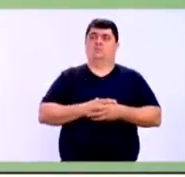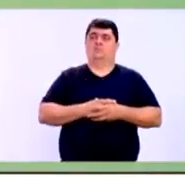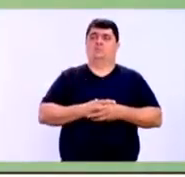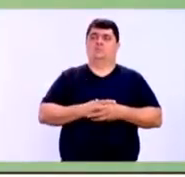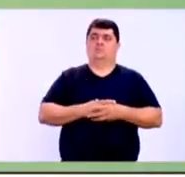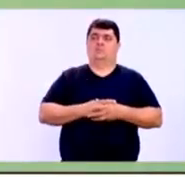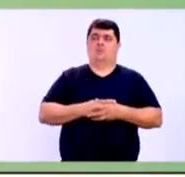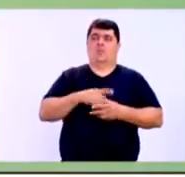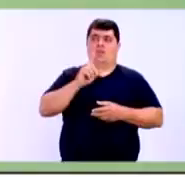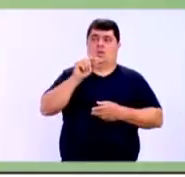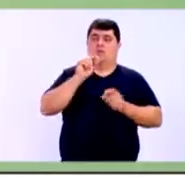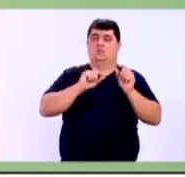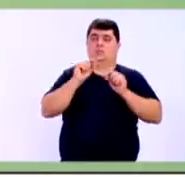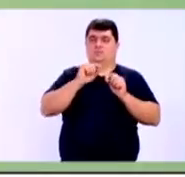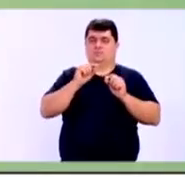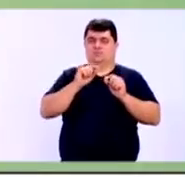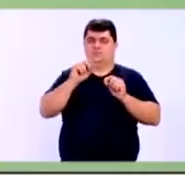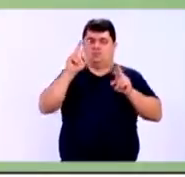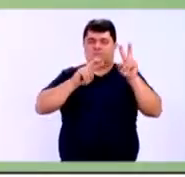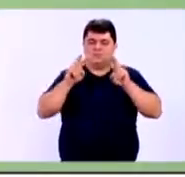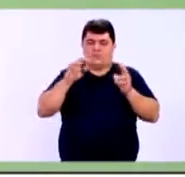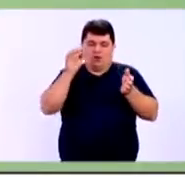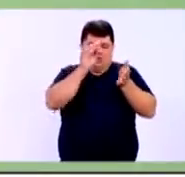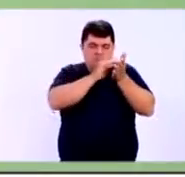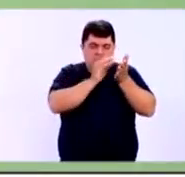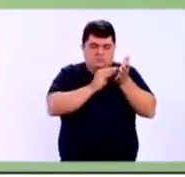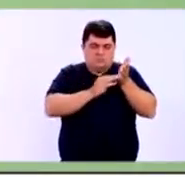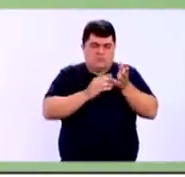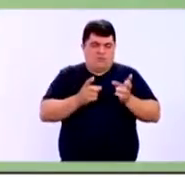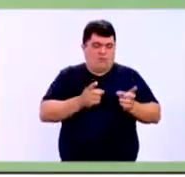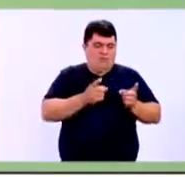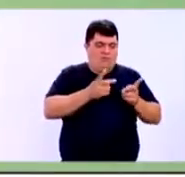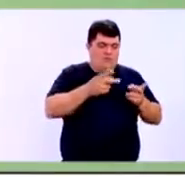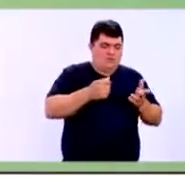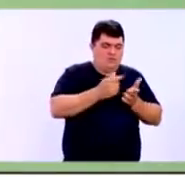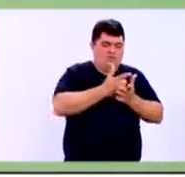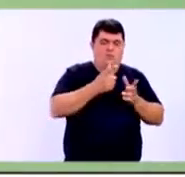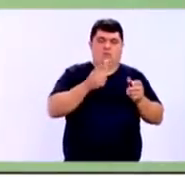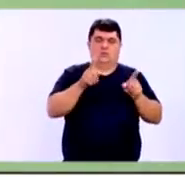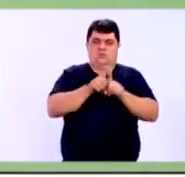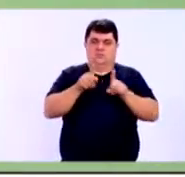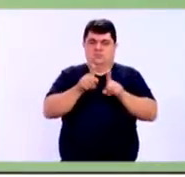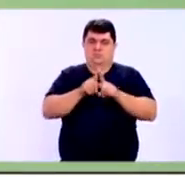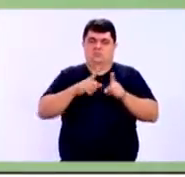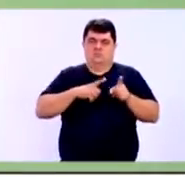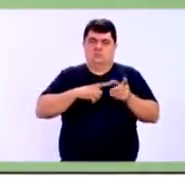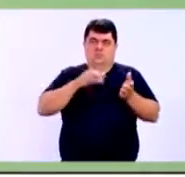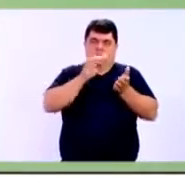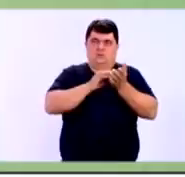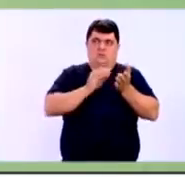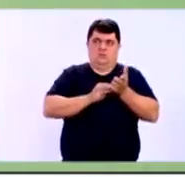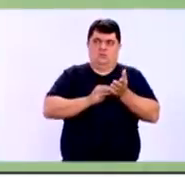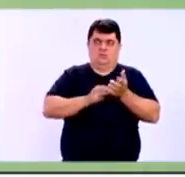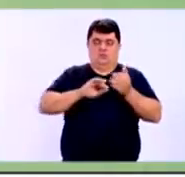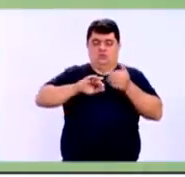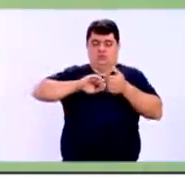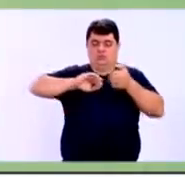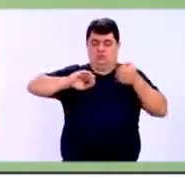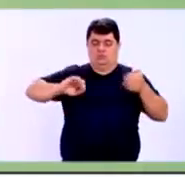Nessa sistemática, os valores das compras e vendas são registrados em contas